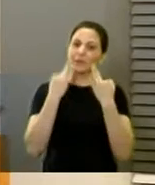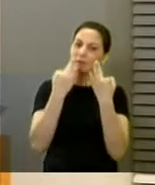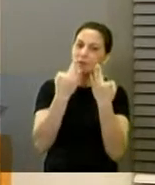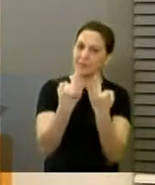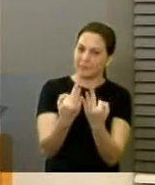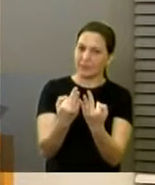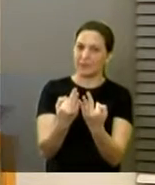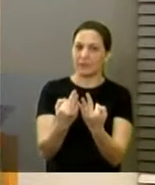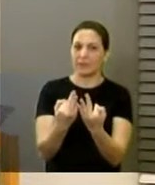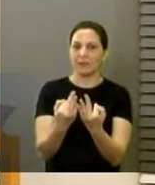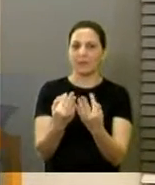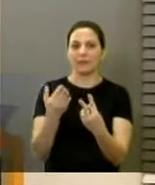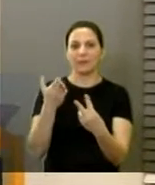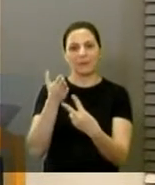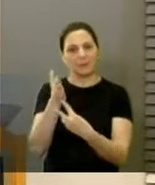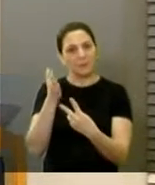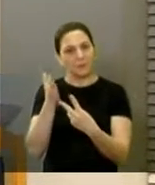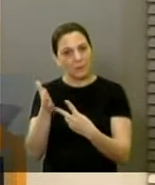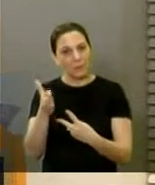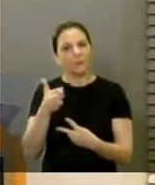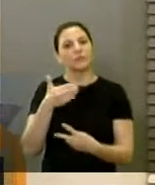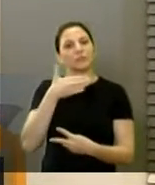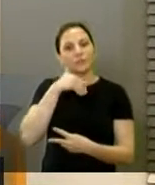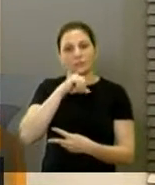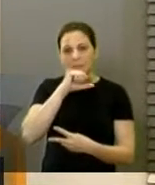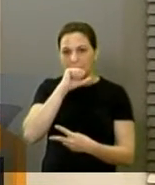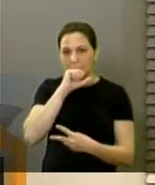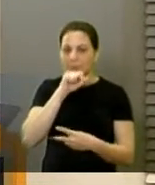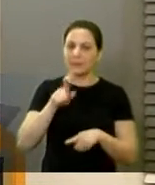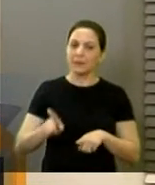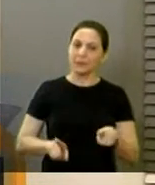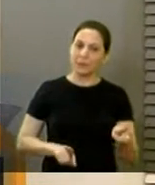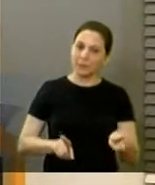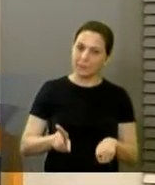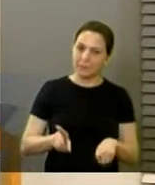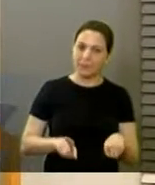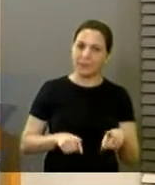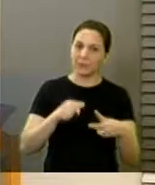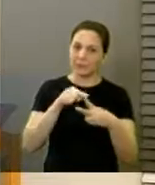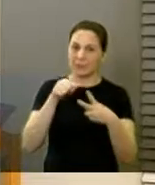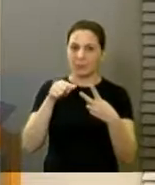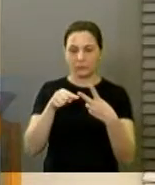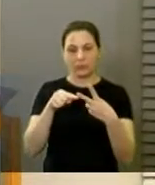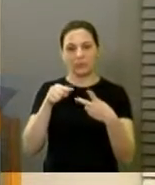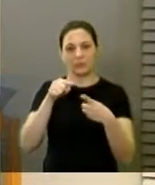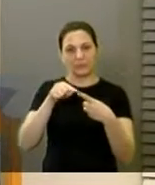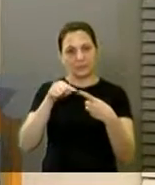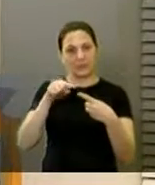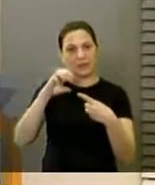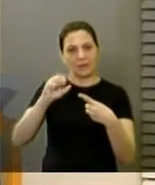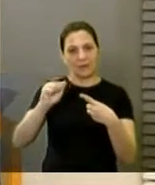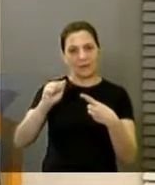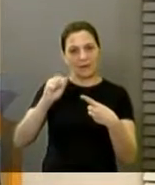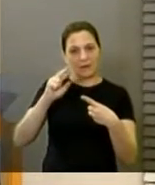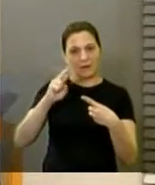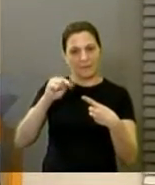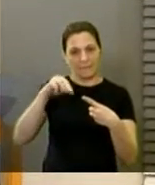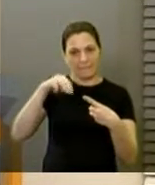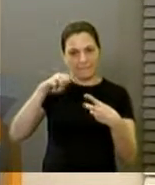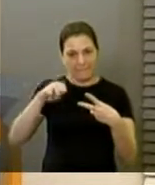pelo passamento da sua mãe dona carne seu primo joão também quero deixar registrado aqui